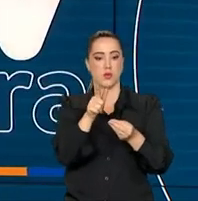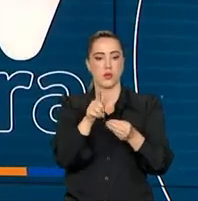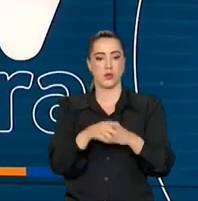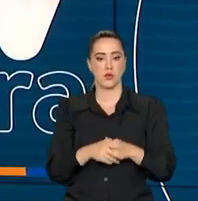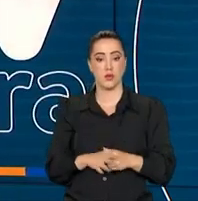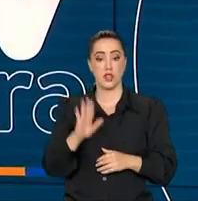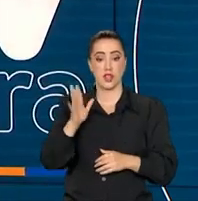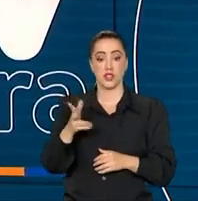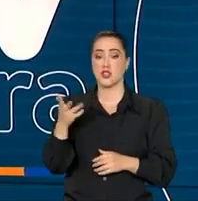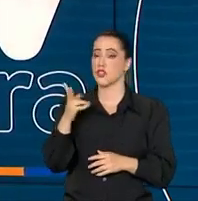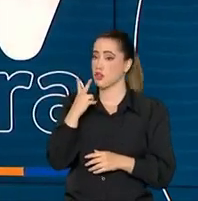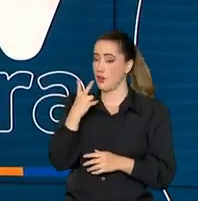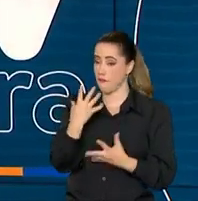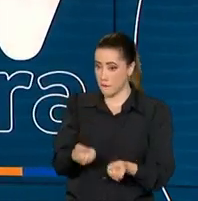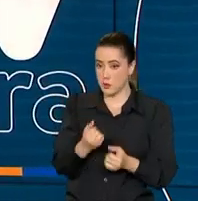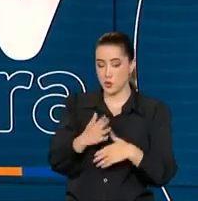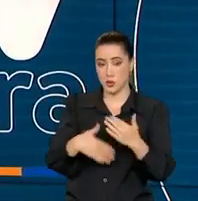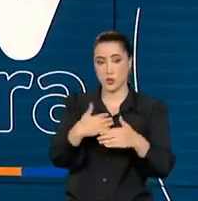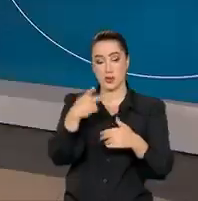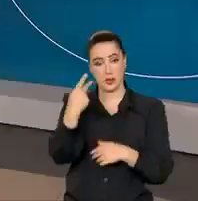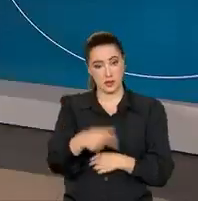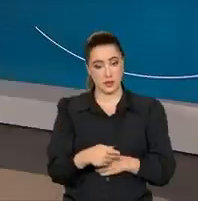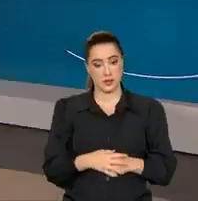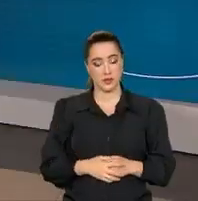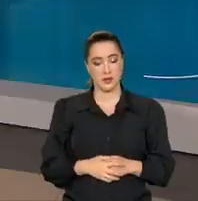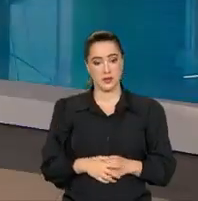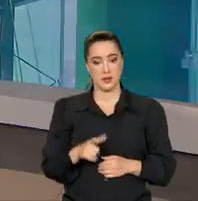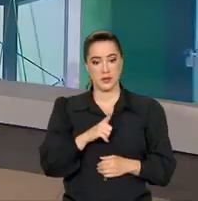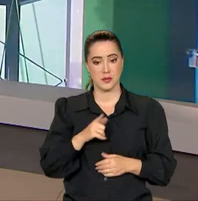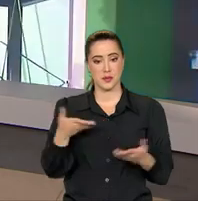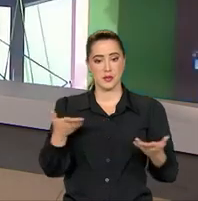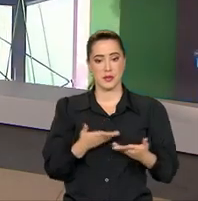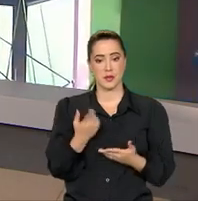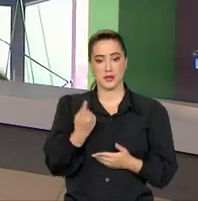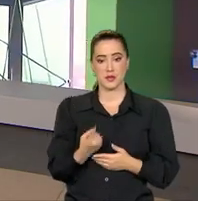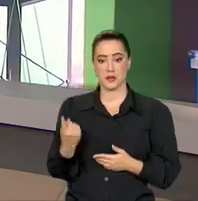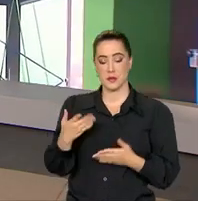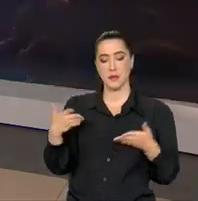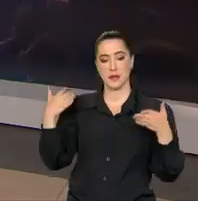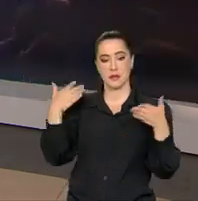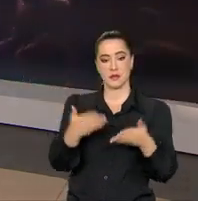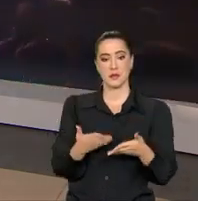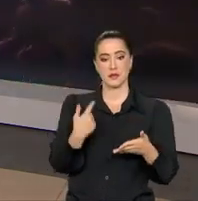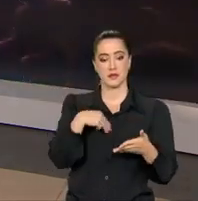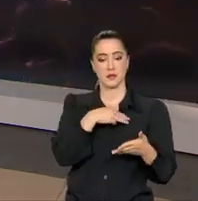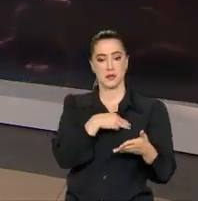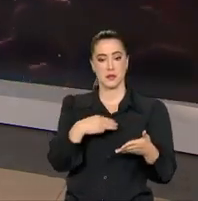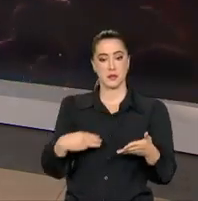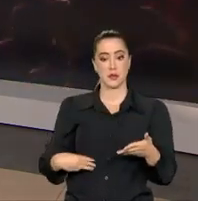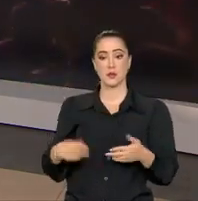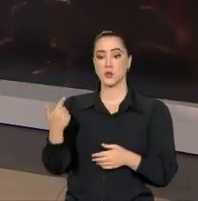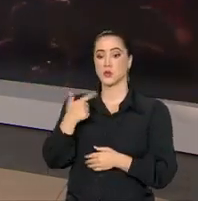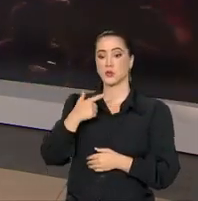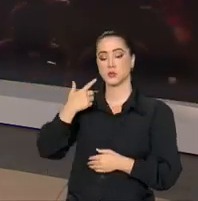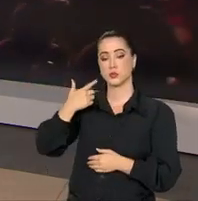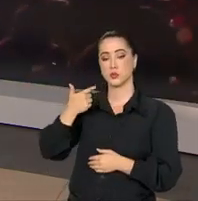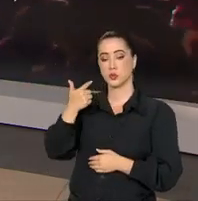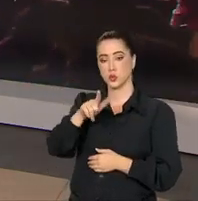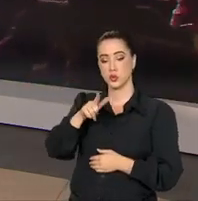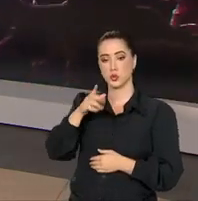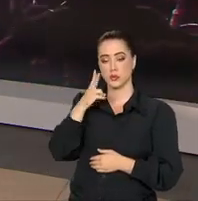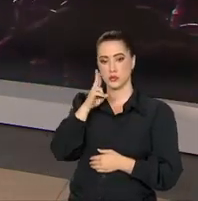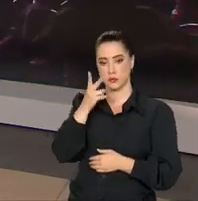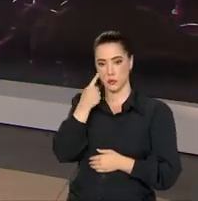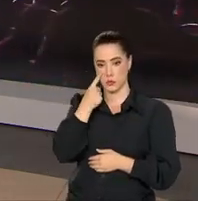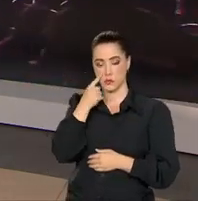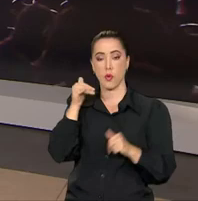Aliás, nós já vamos dar continuidade aqui mesmo, porque teremos nesse momento a participação de outro ministro de Estado. Veja aqui com a